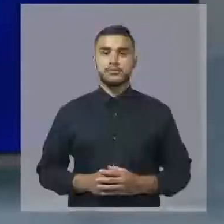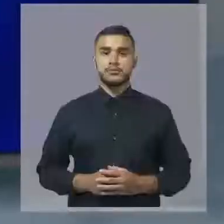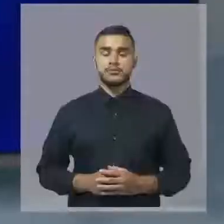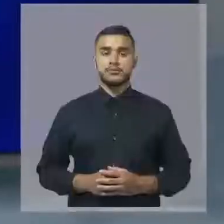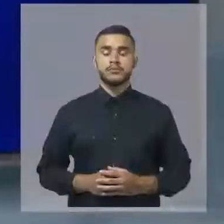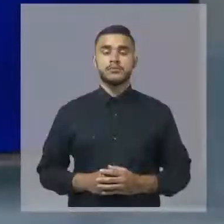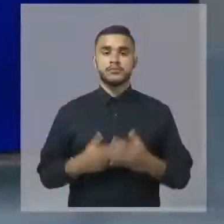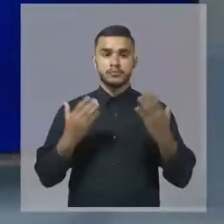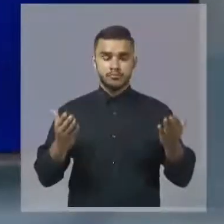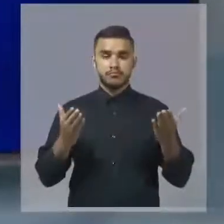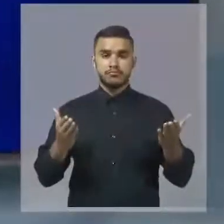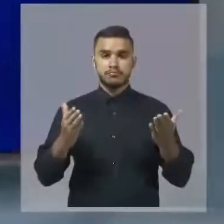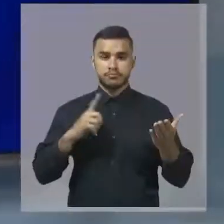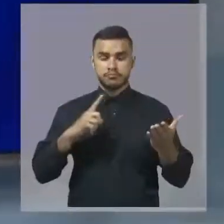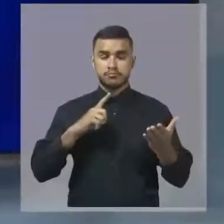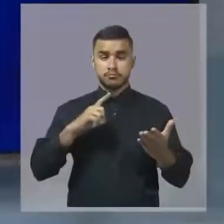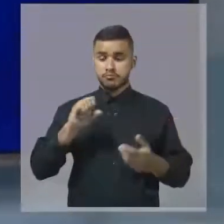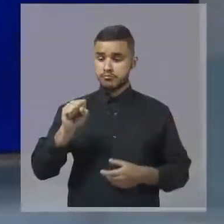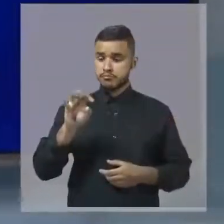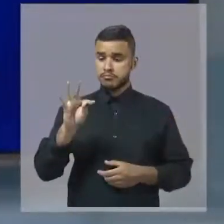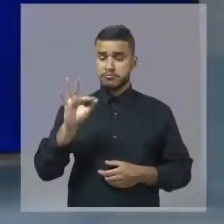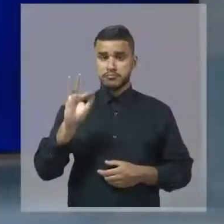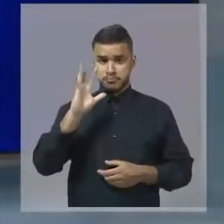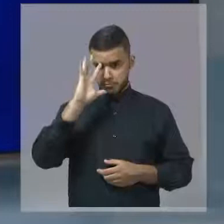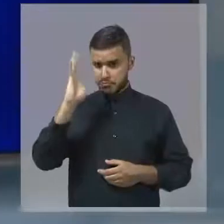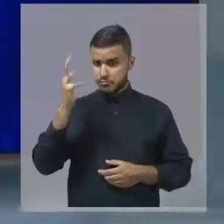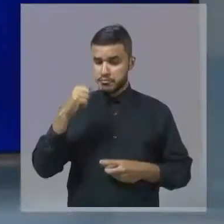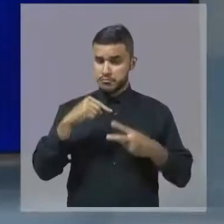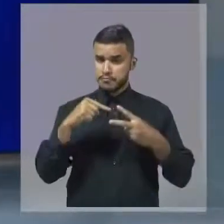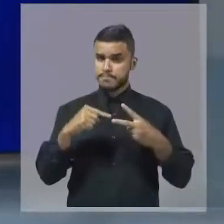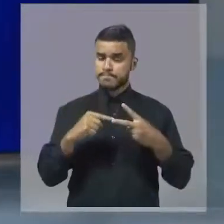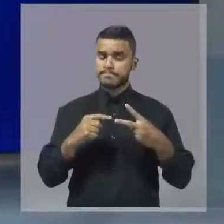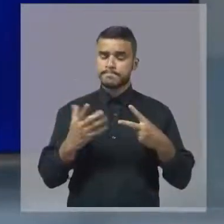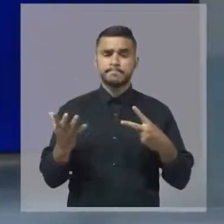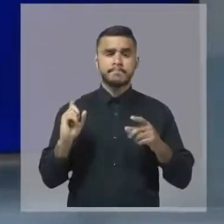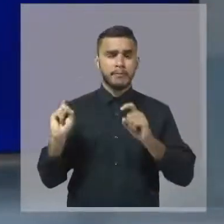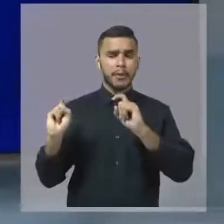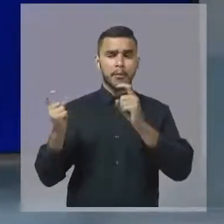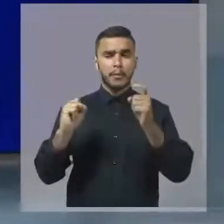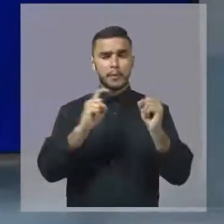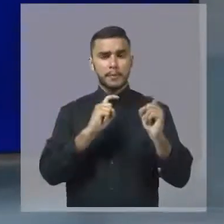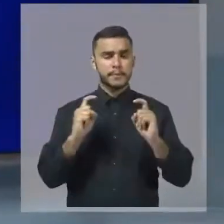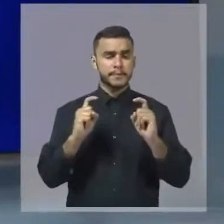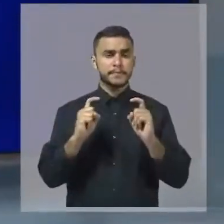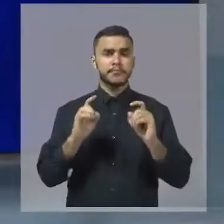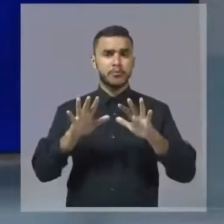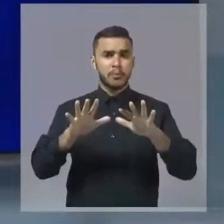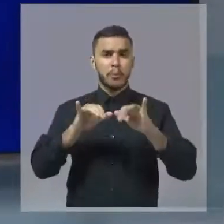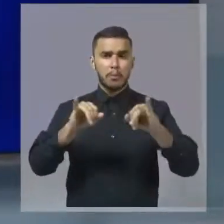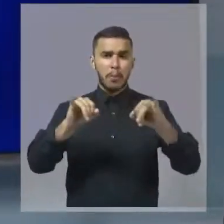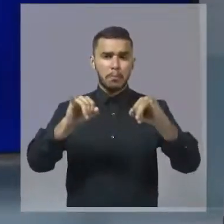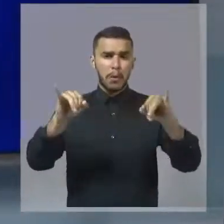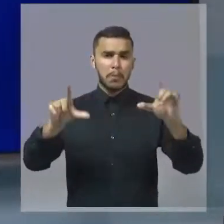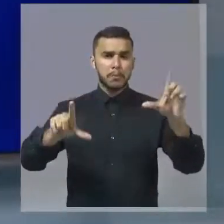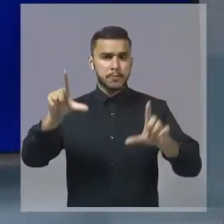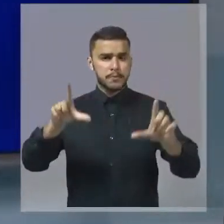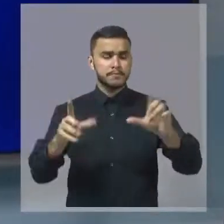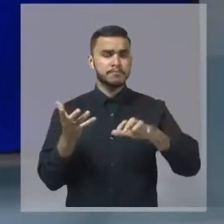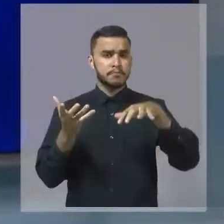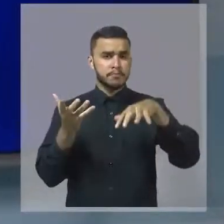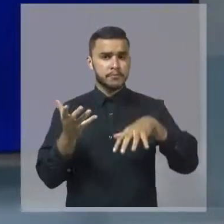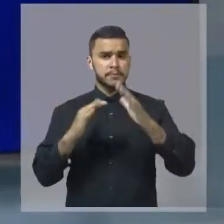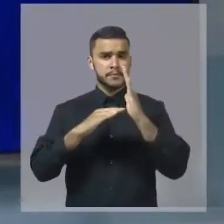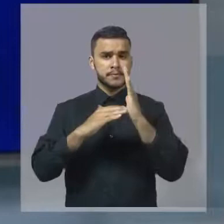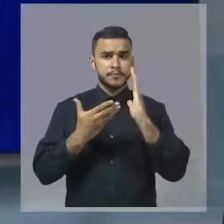As duas últimas decisões do Supremo Tribunal Federal têm causado muitas discussões e certamente pautarão a mídia, o Congresso